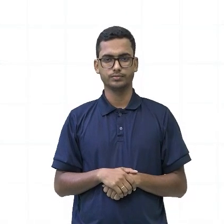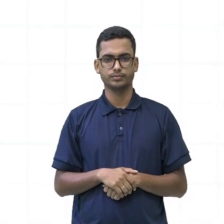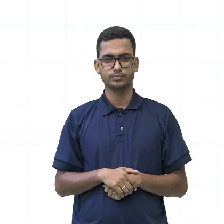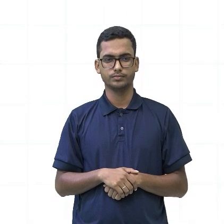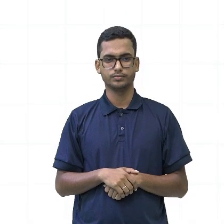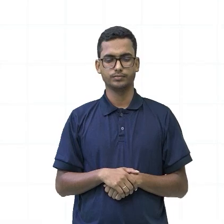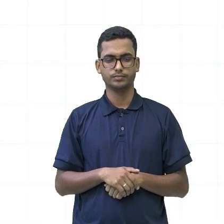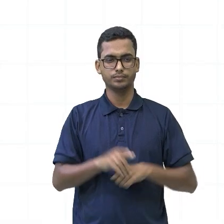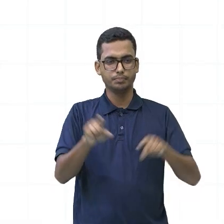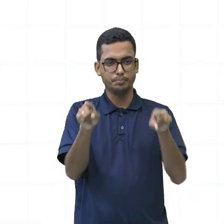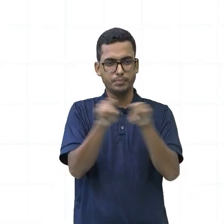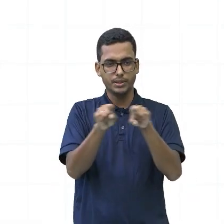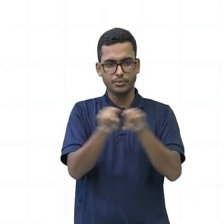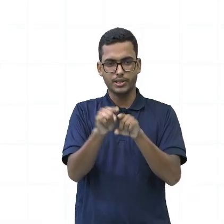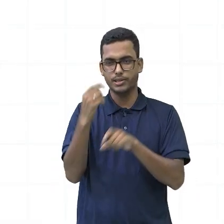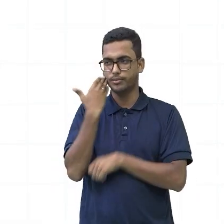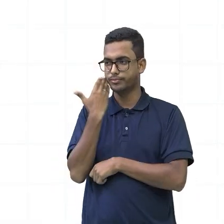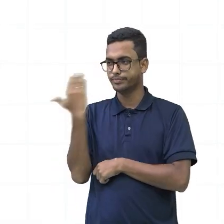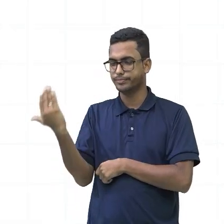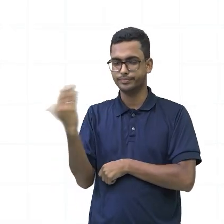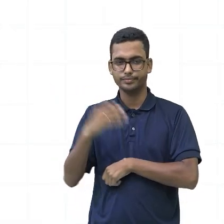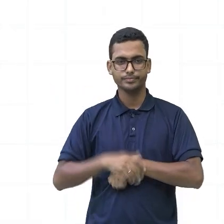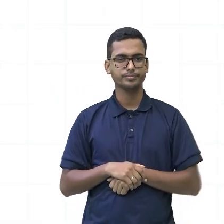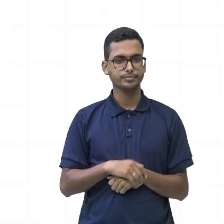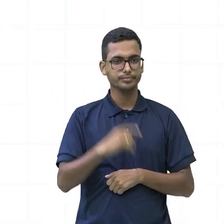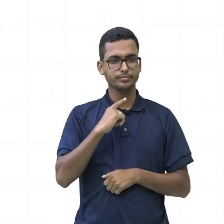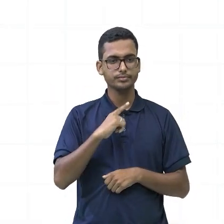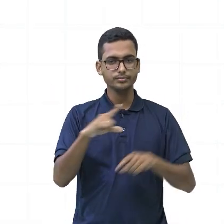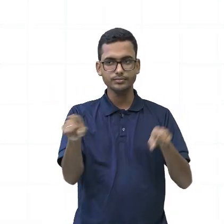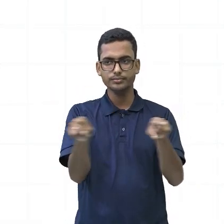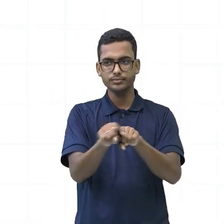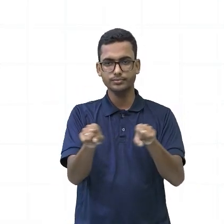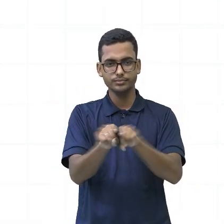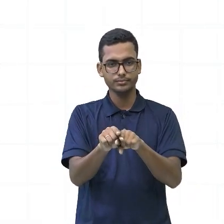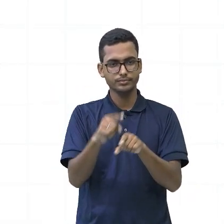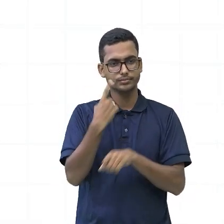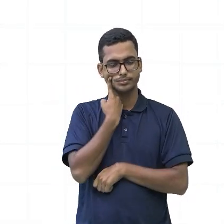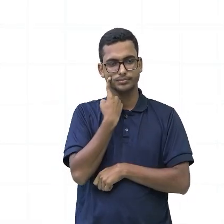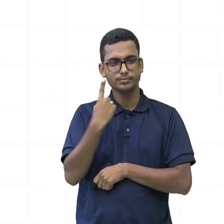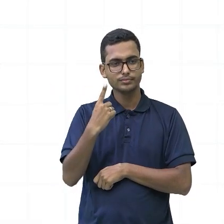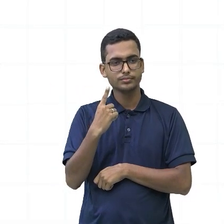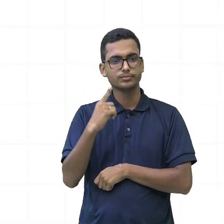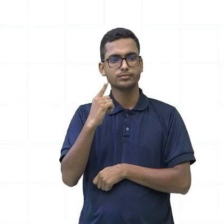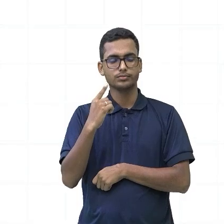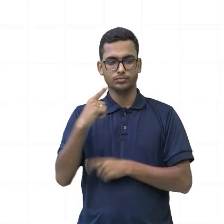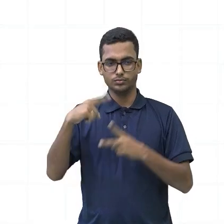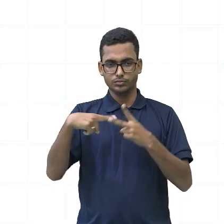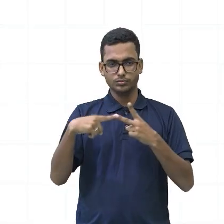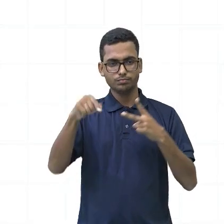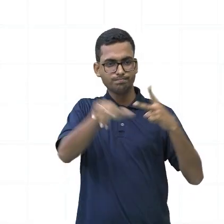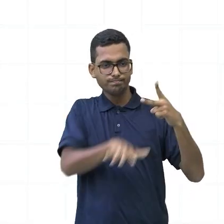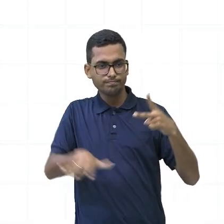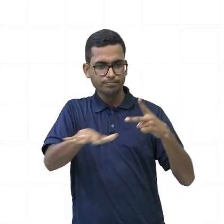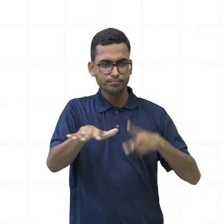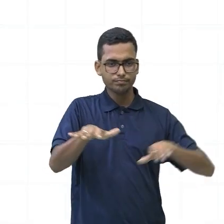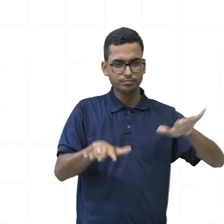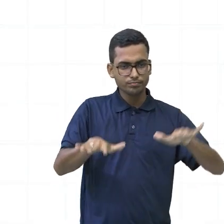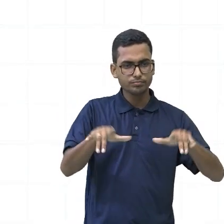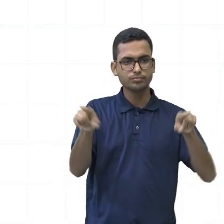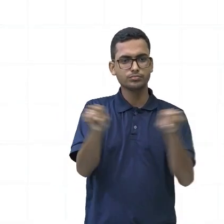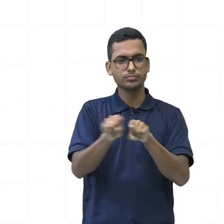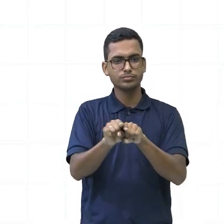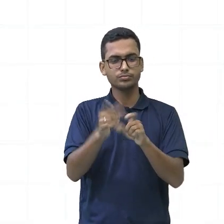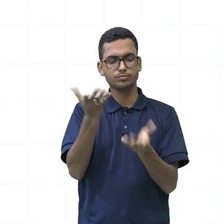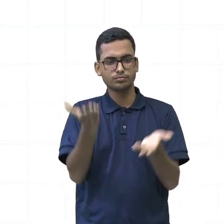zonas temperadas do planeta, né? Esse planeta se divide aí em duas zonas temperadas, que é a zona temperada